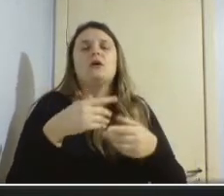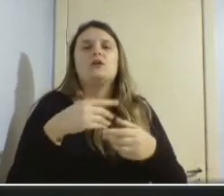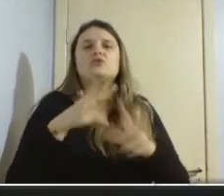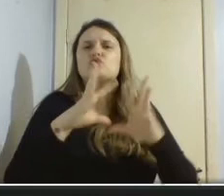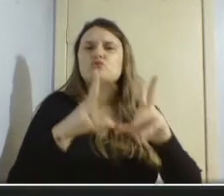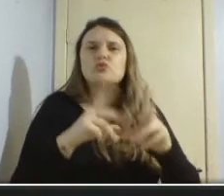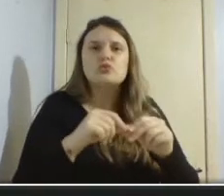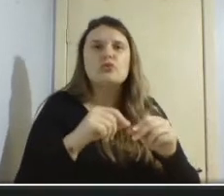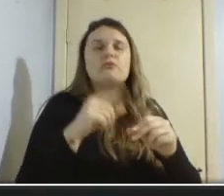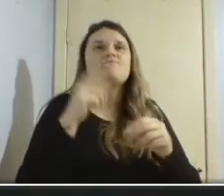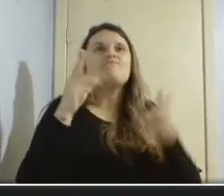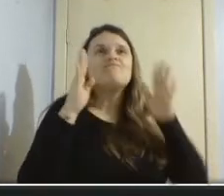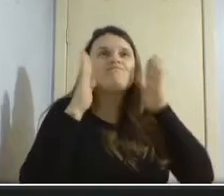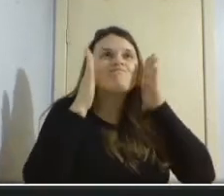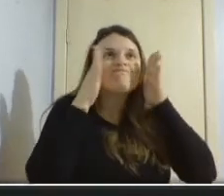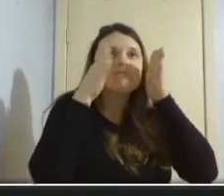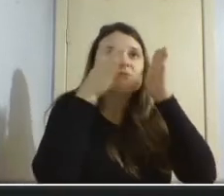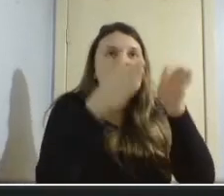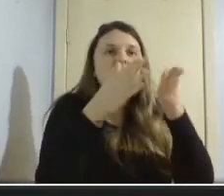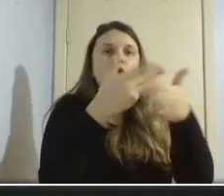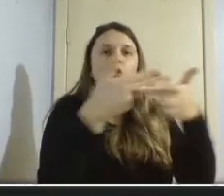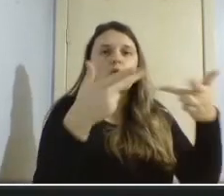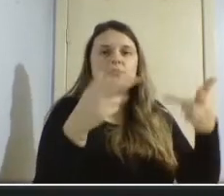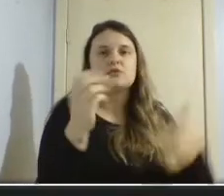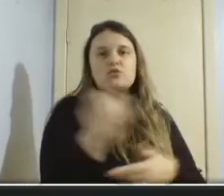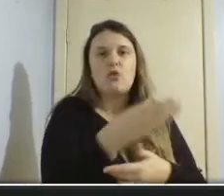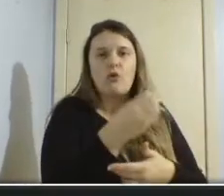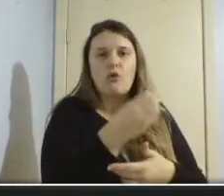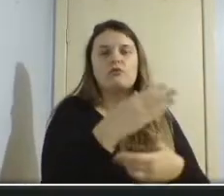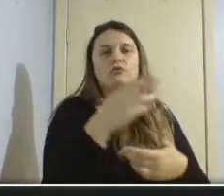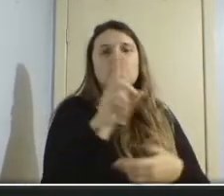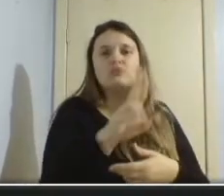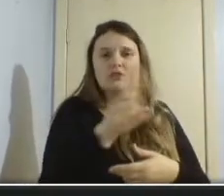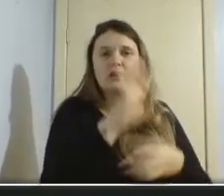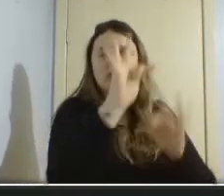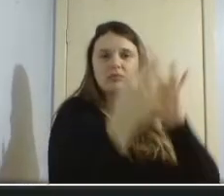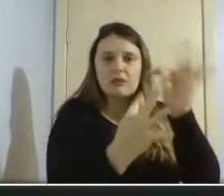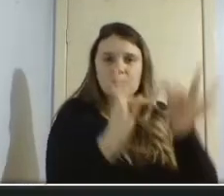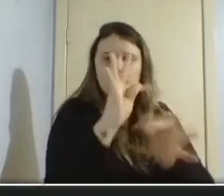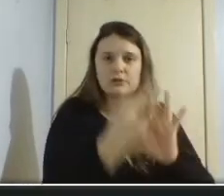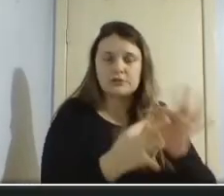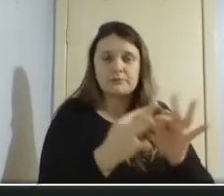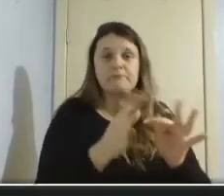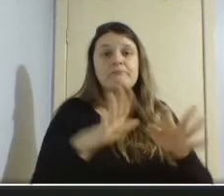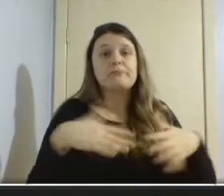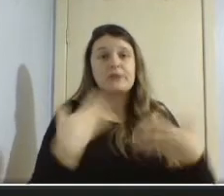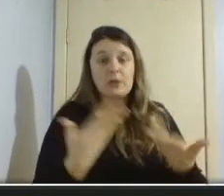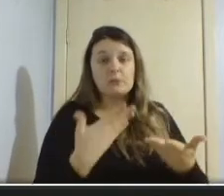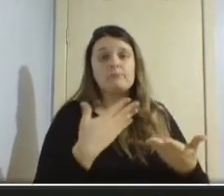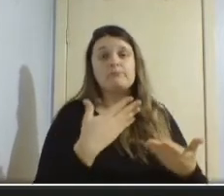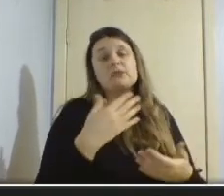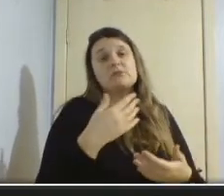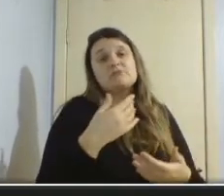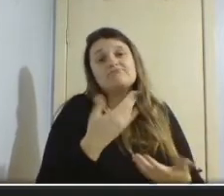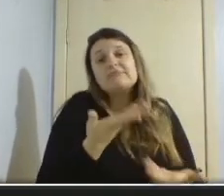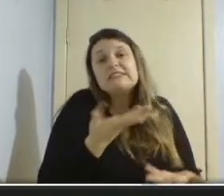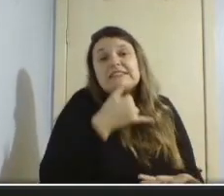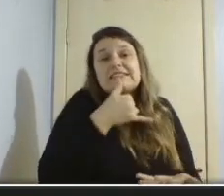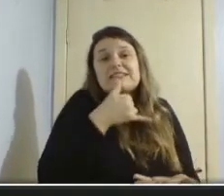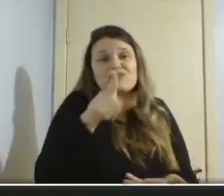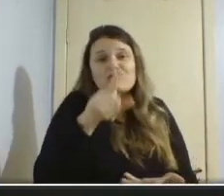e, claro, também da ciência e da tecnologia. Então, eu estou aqui na minha tela, pena que vocês não estão podendo ver, os